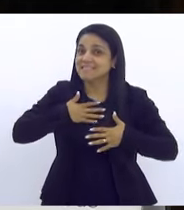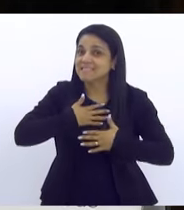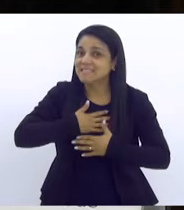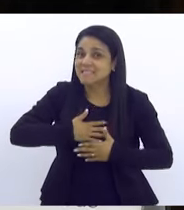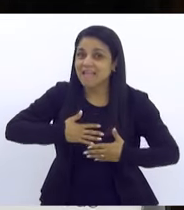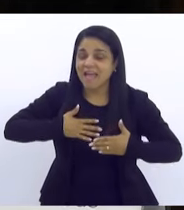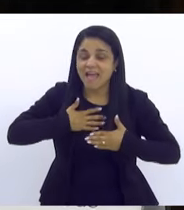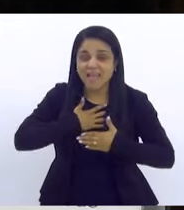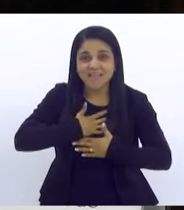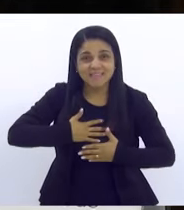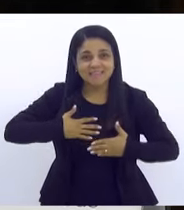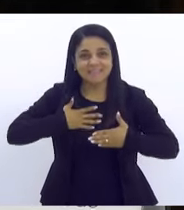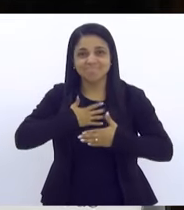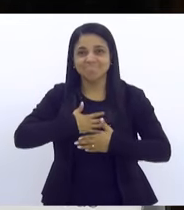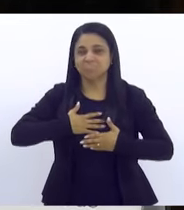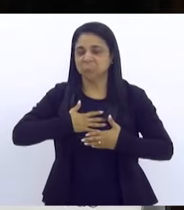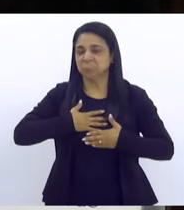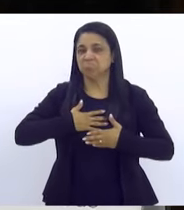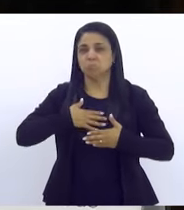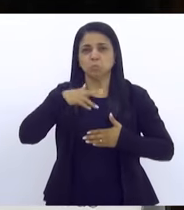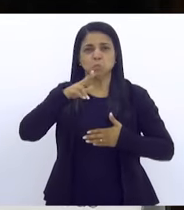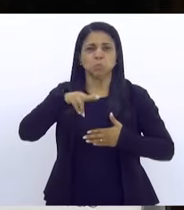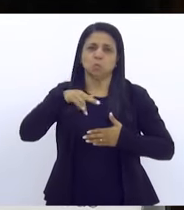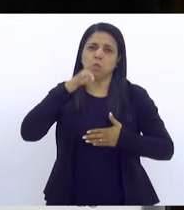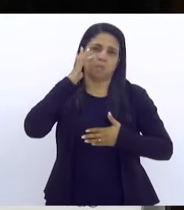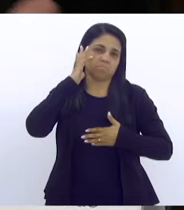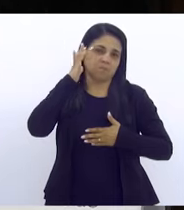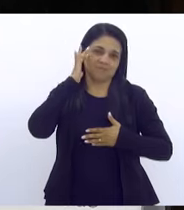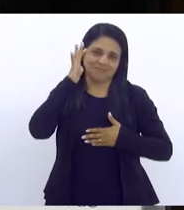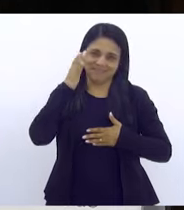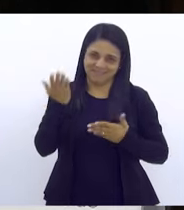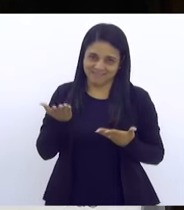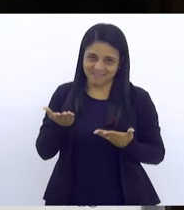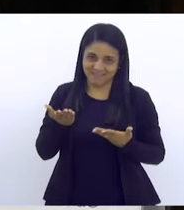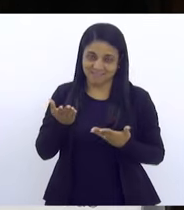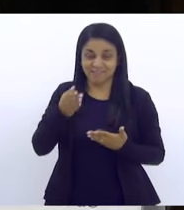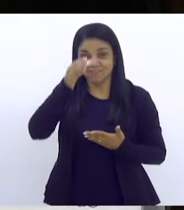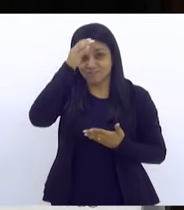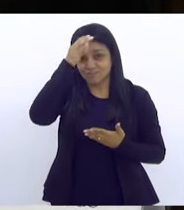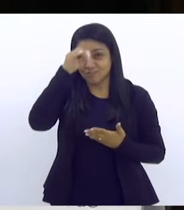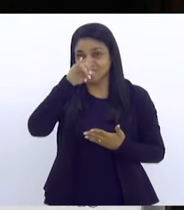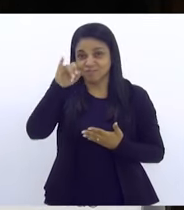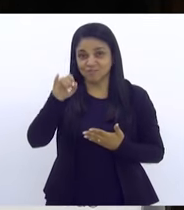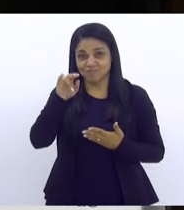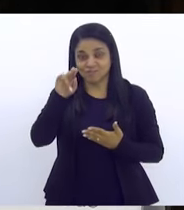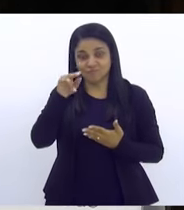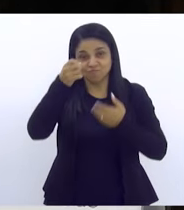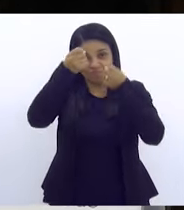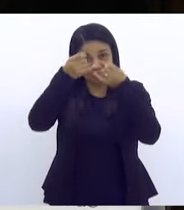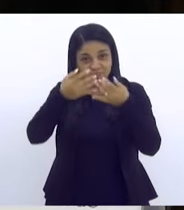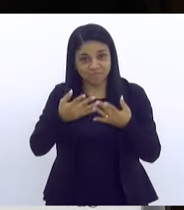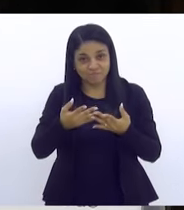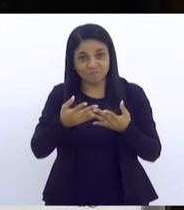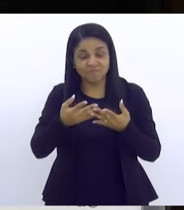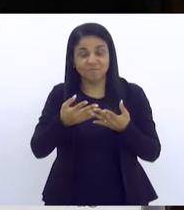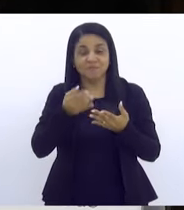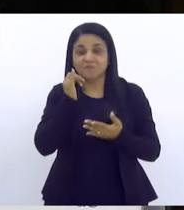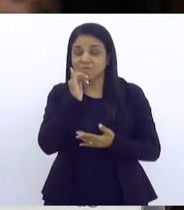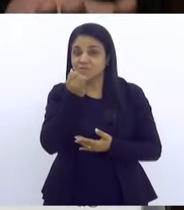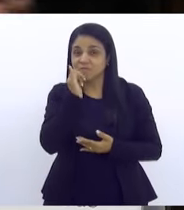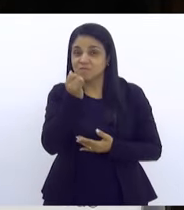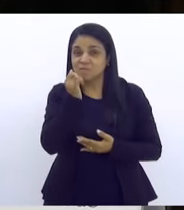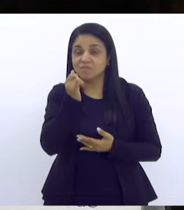gente não imaginava. Como a tia Ju relatou, que de repente está em algum lugar no